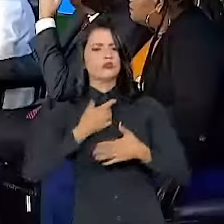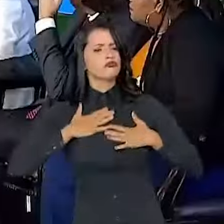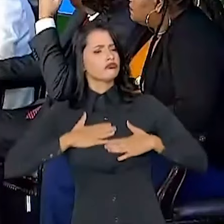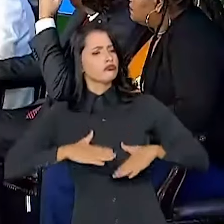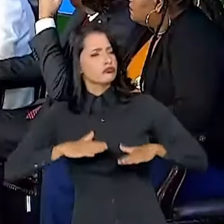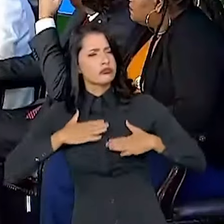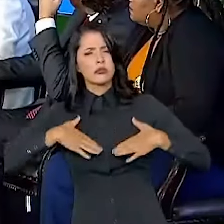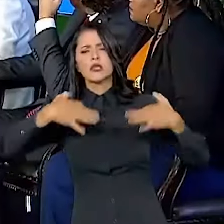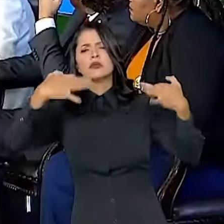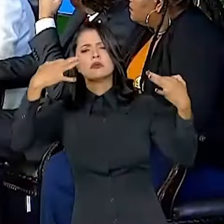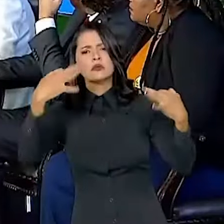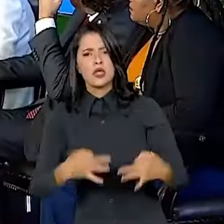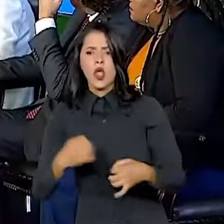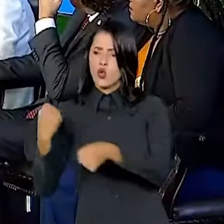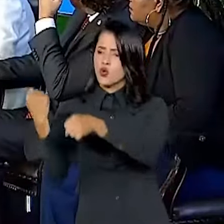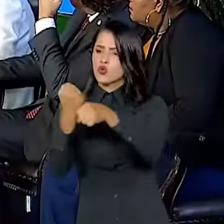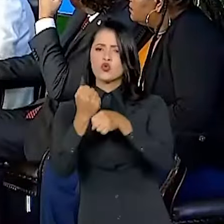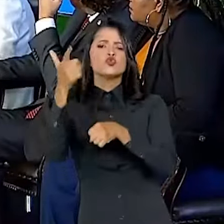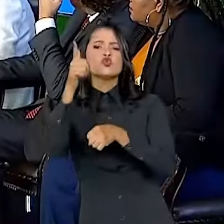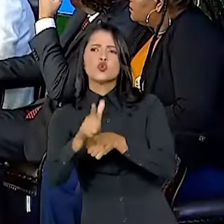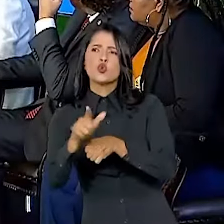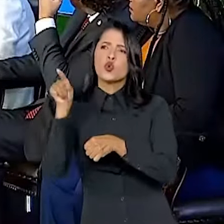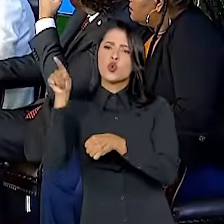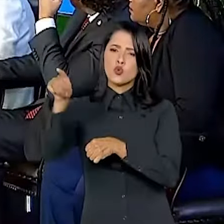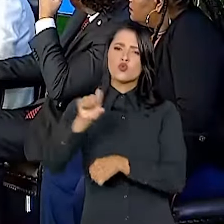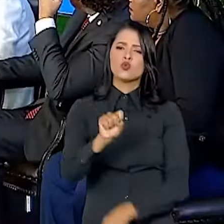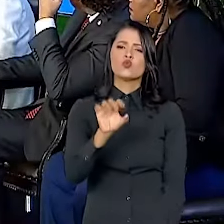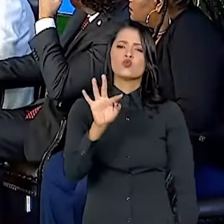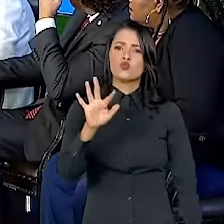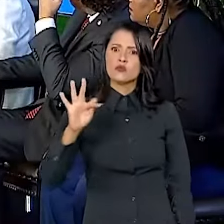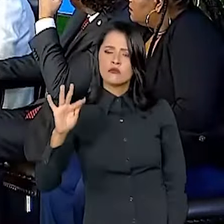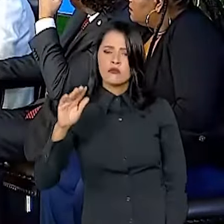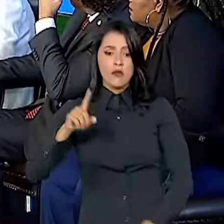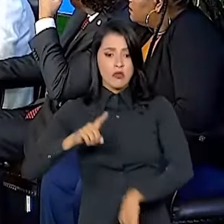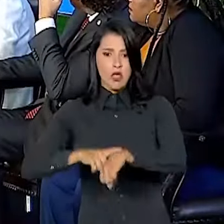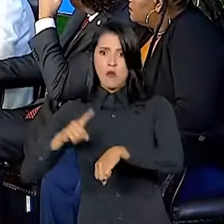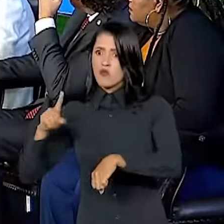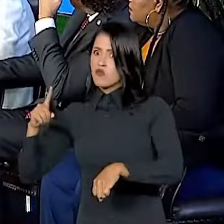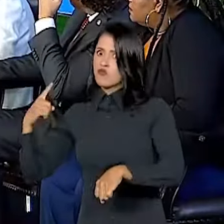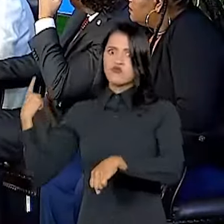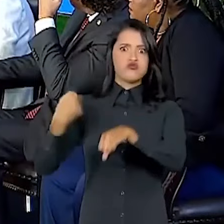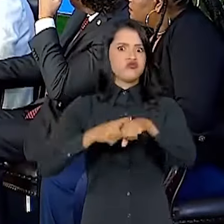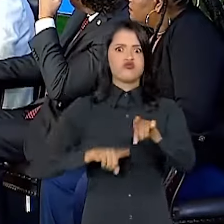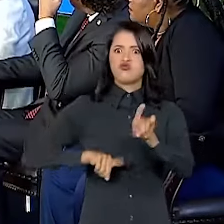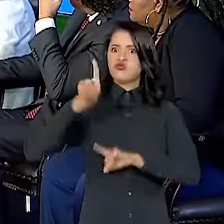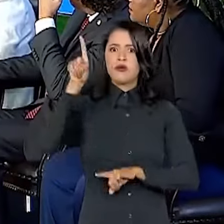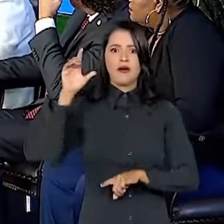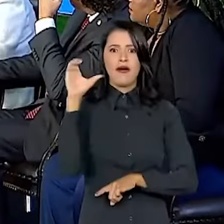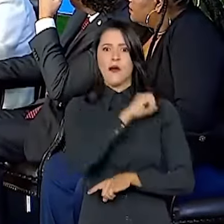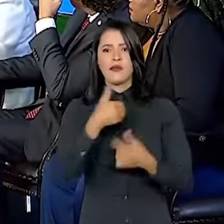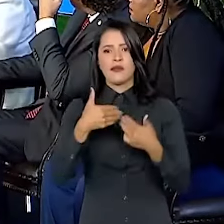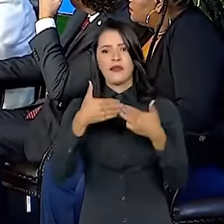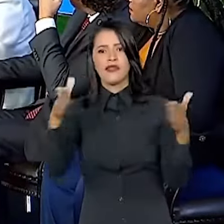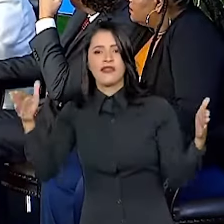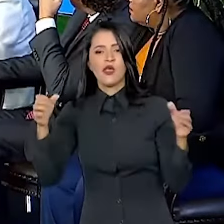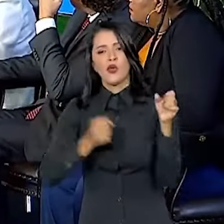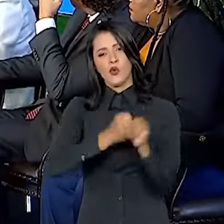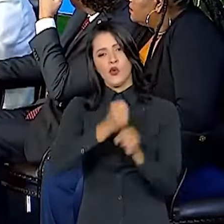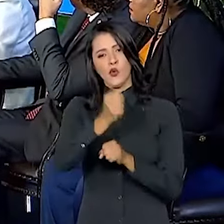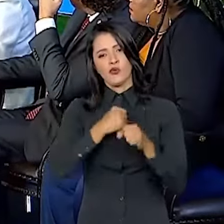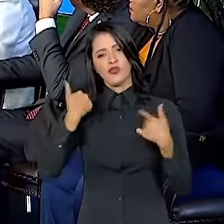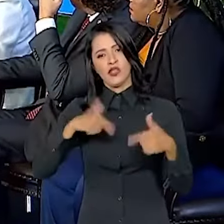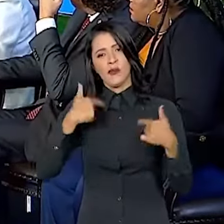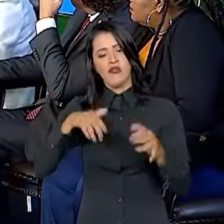reconstrução física do Supremo Tribunal Federal, em tempo recorde e para a abertura do ano judiciário